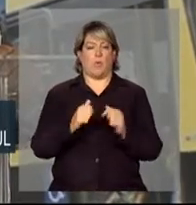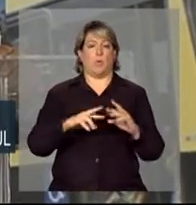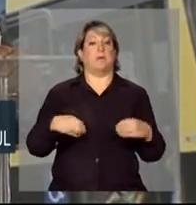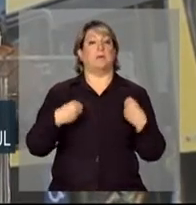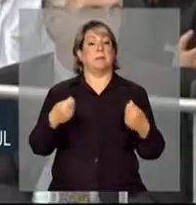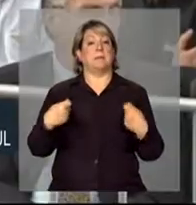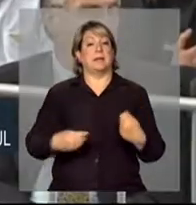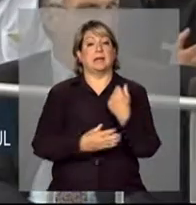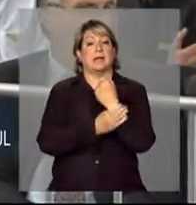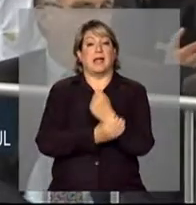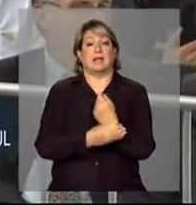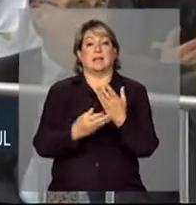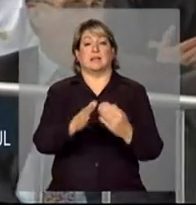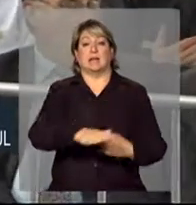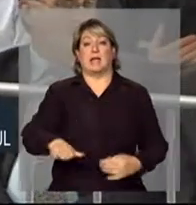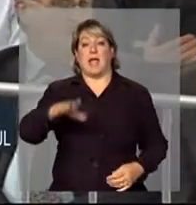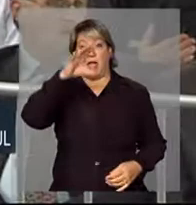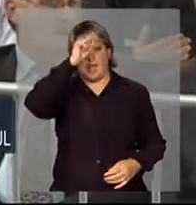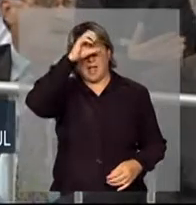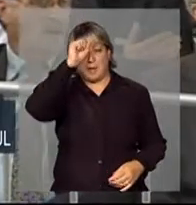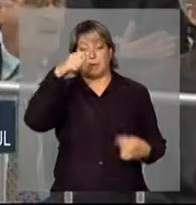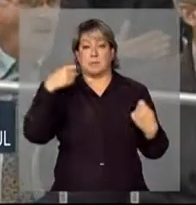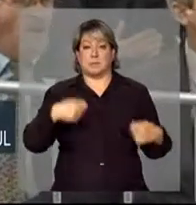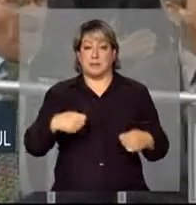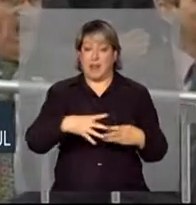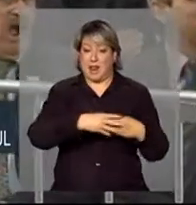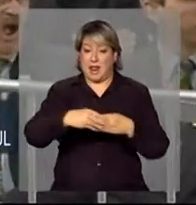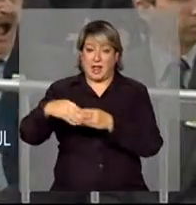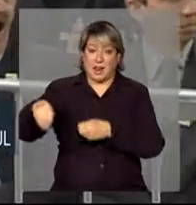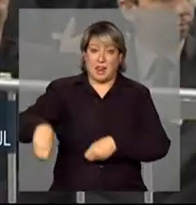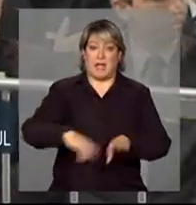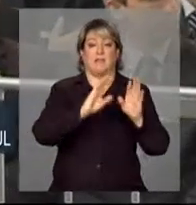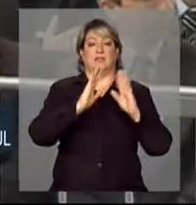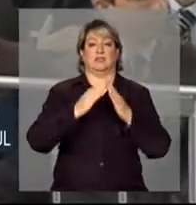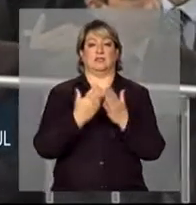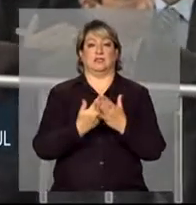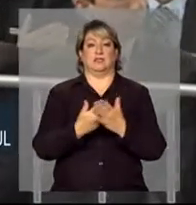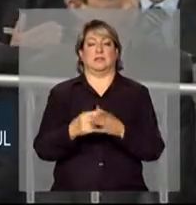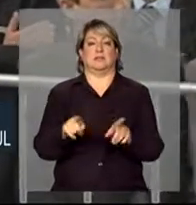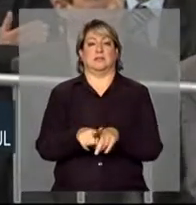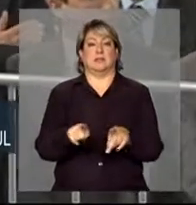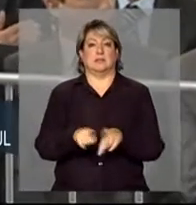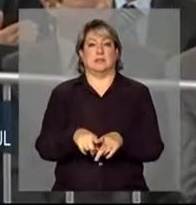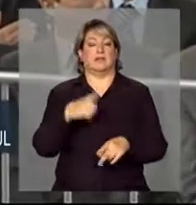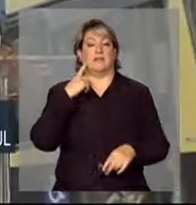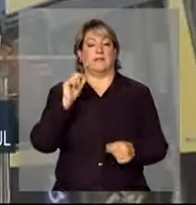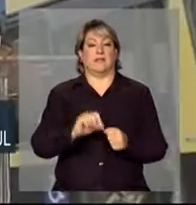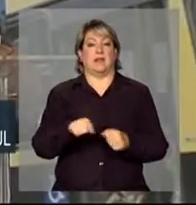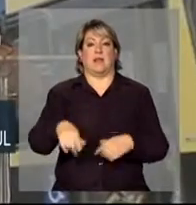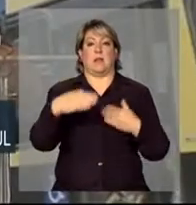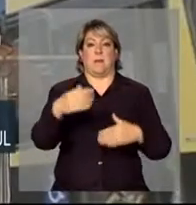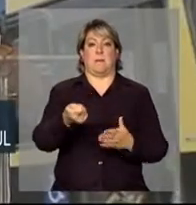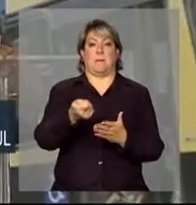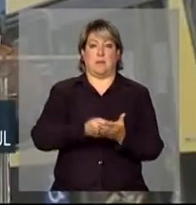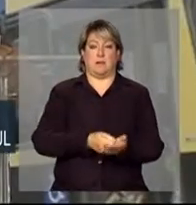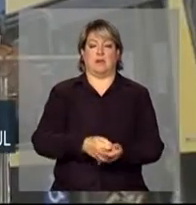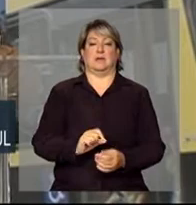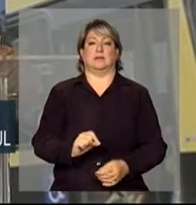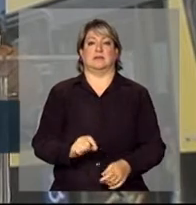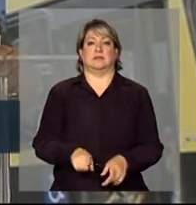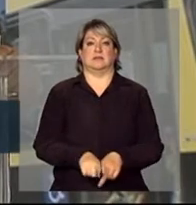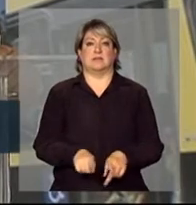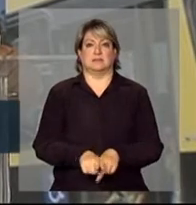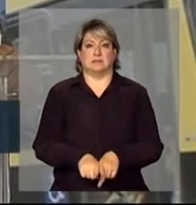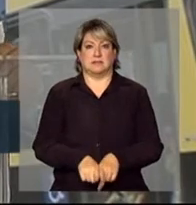aprendam, e vamos fazer então o exame do 5º e do 9º ano do ensino fundamental, e vamos fazer também